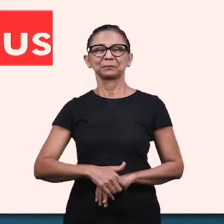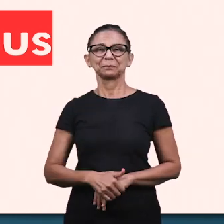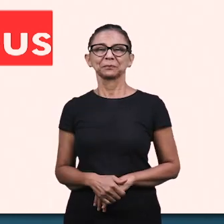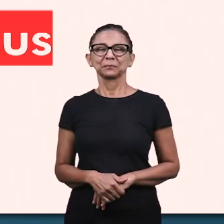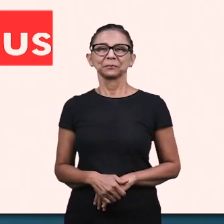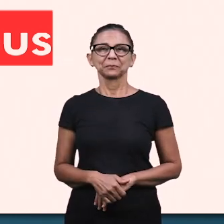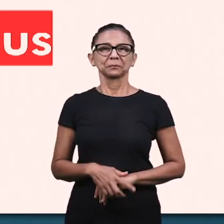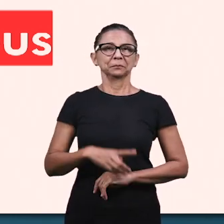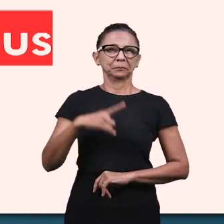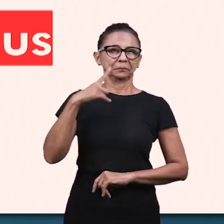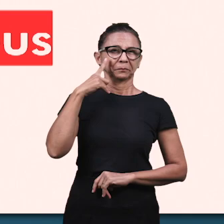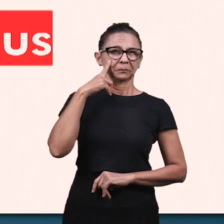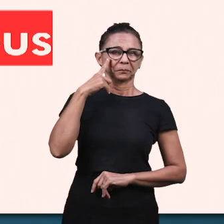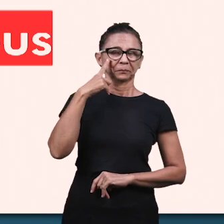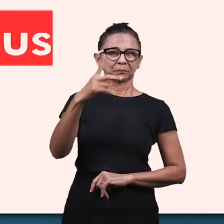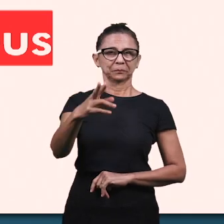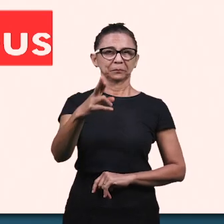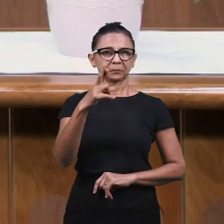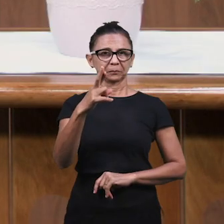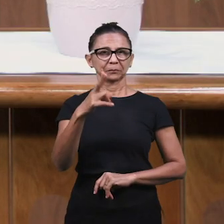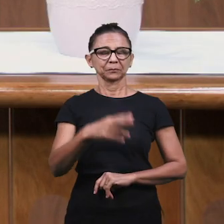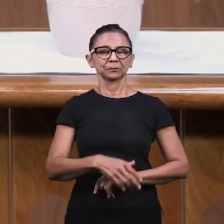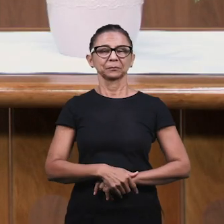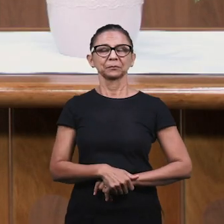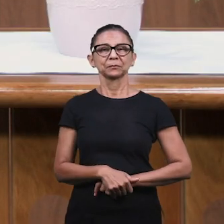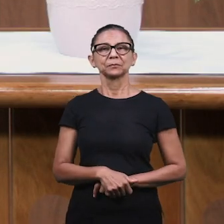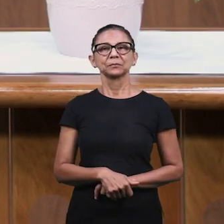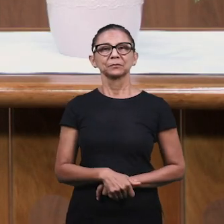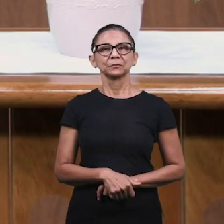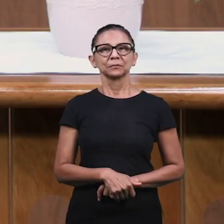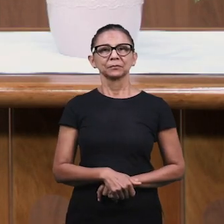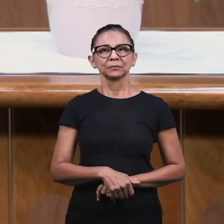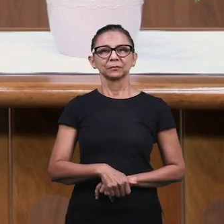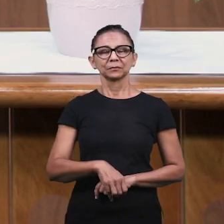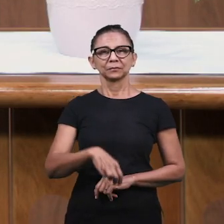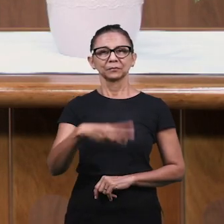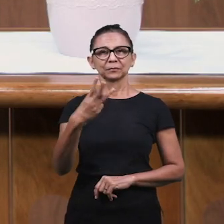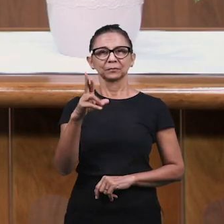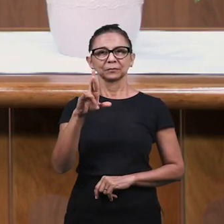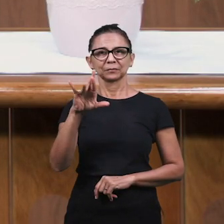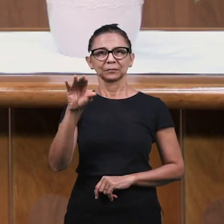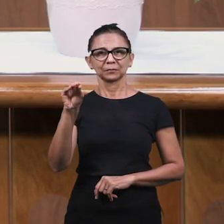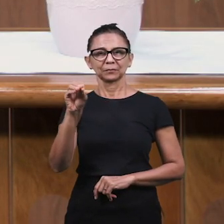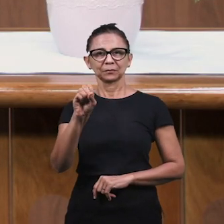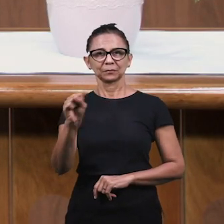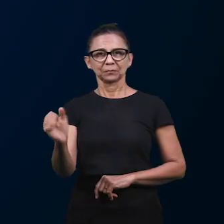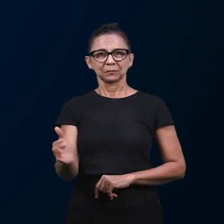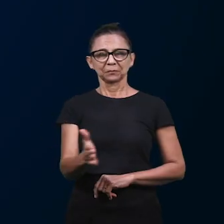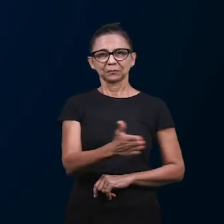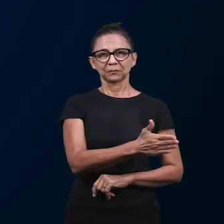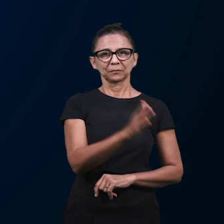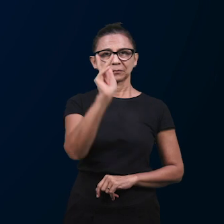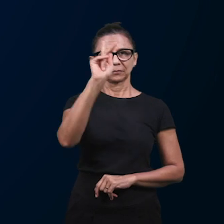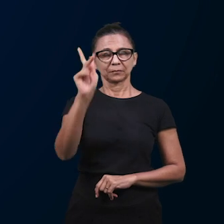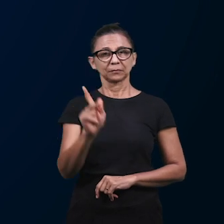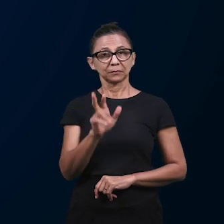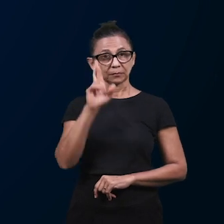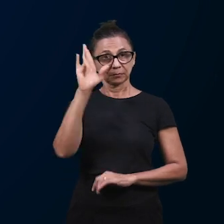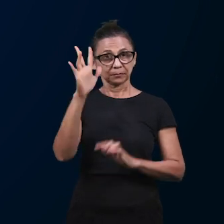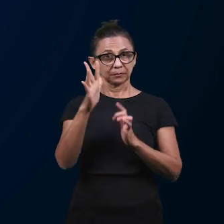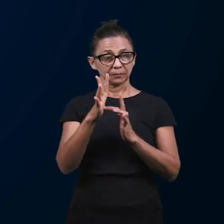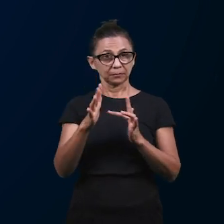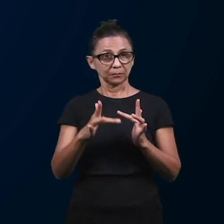29. Vamos então ouvir as respostas enviadas pelos nossos irmãos de Três Rios, no Rio de Janeiro. Irmãos, a paz do